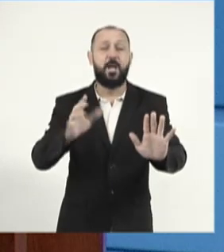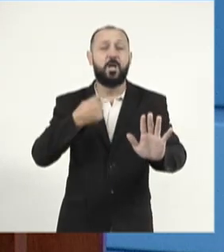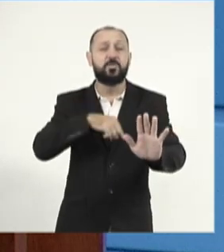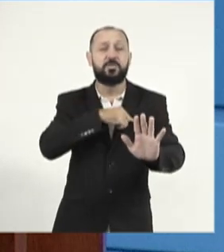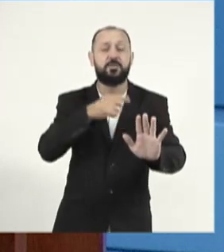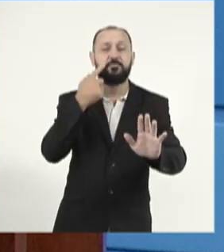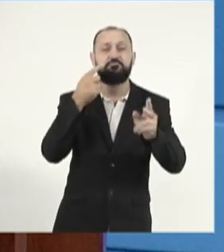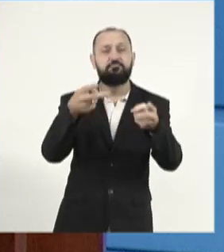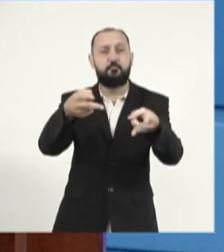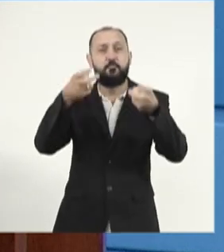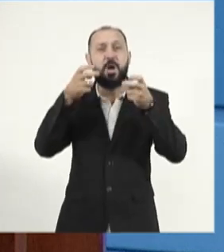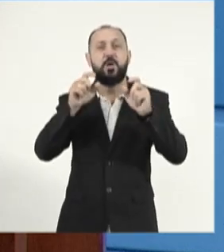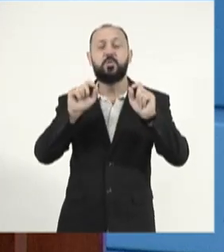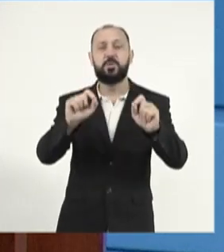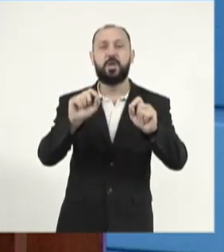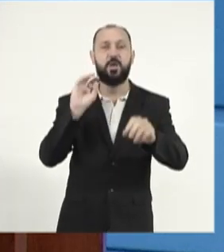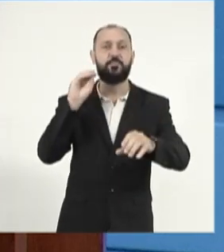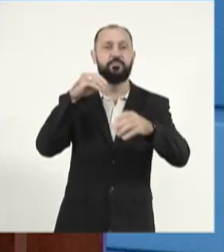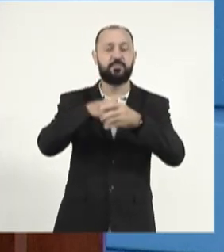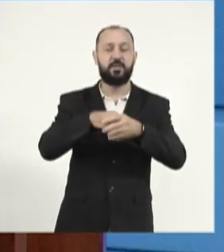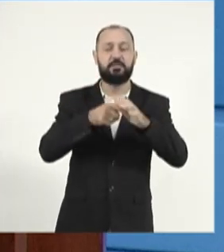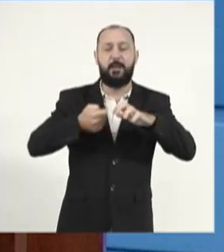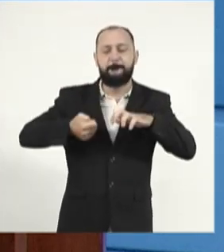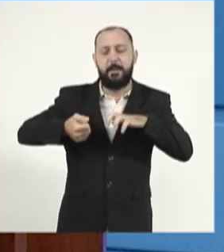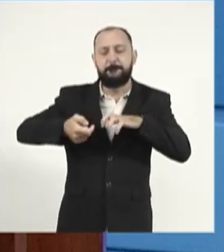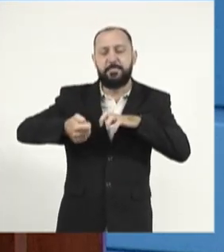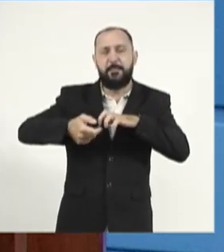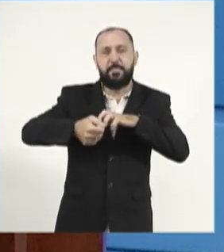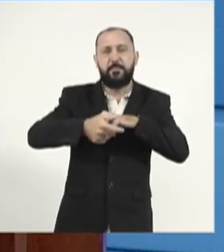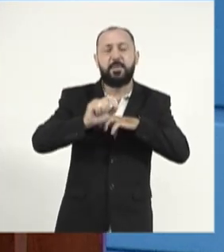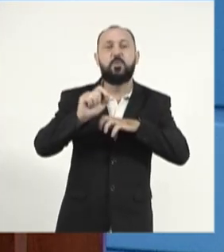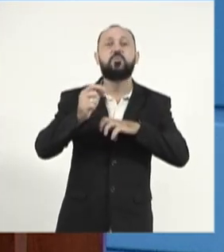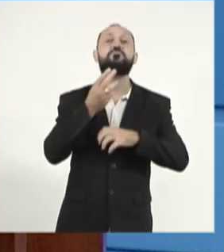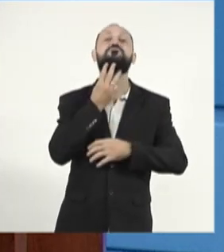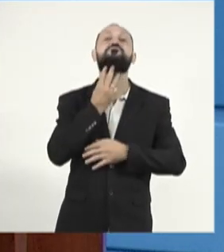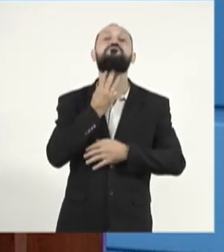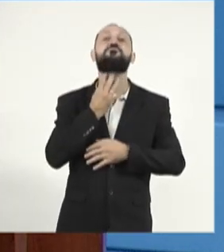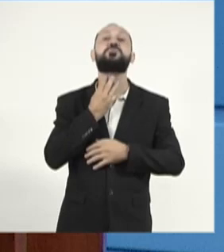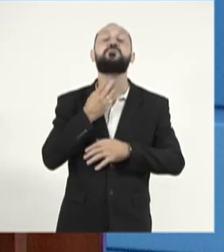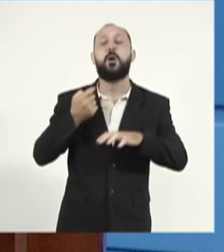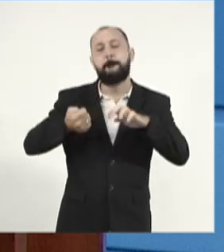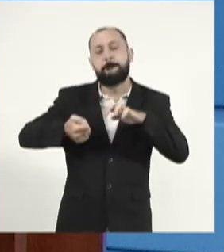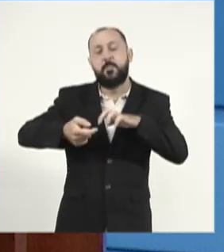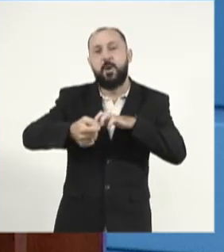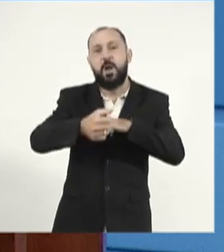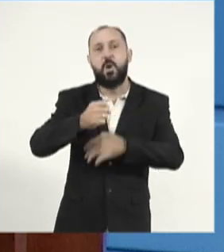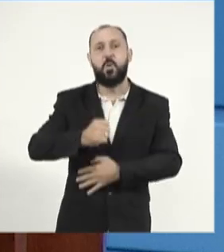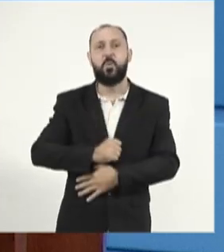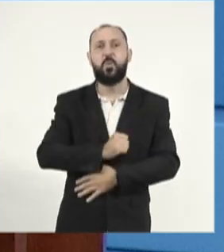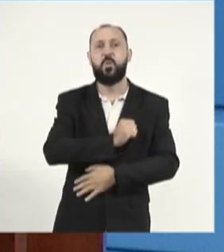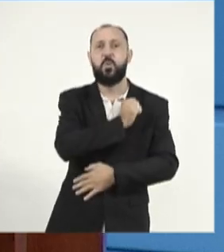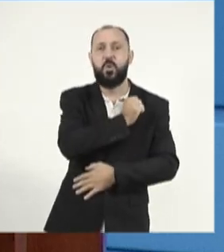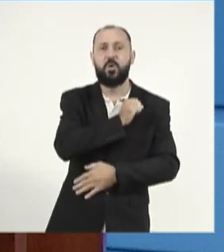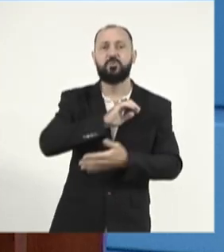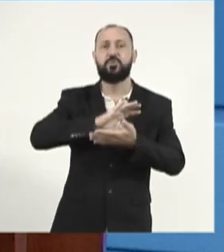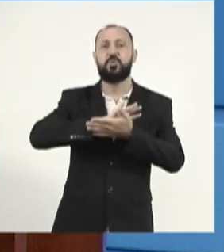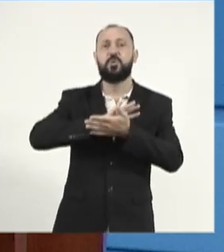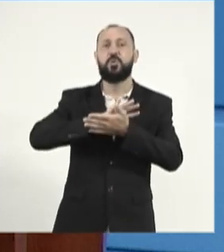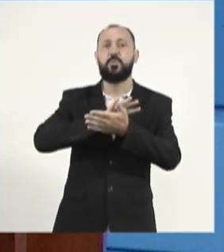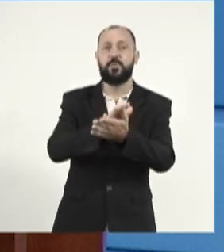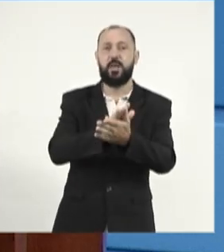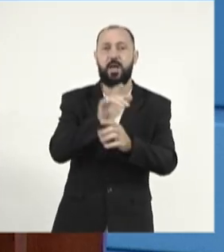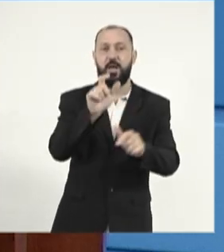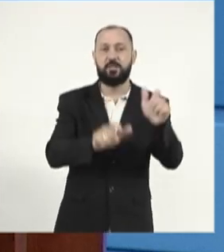também percebemos nisso, dentro dessas fake news, o que motivou a fake news é o ódio, o preconceito